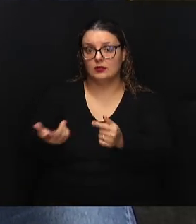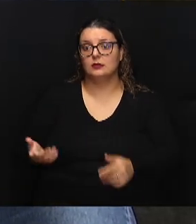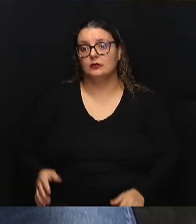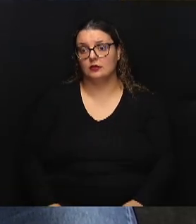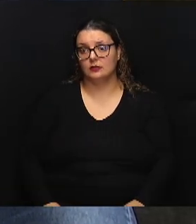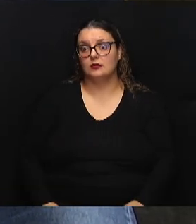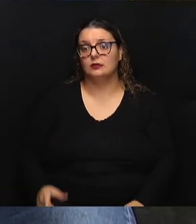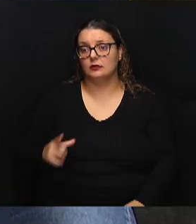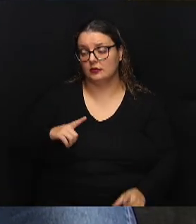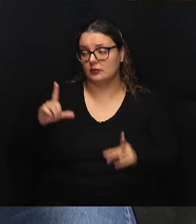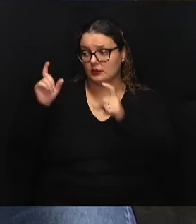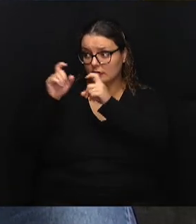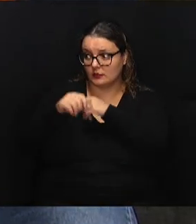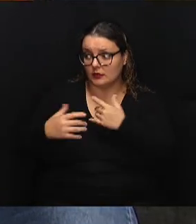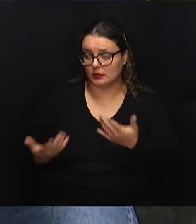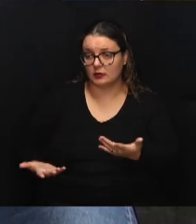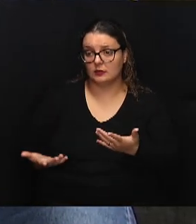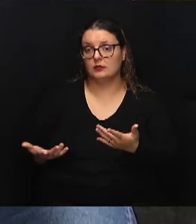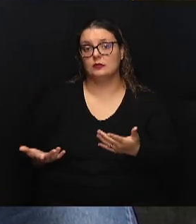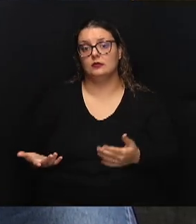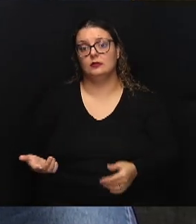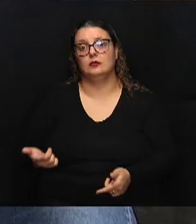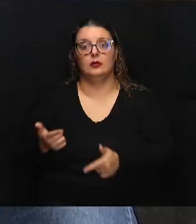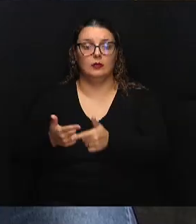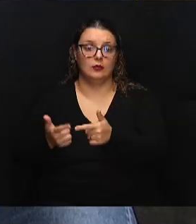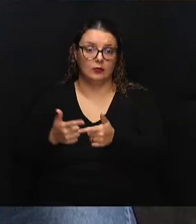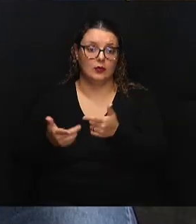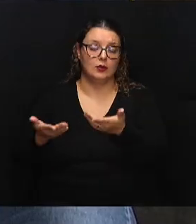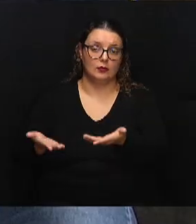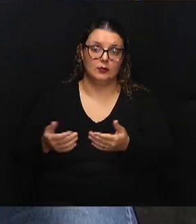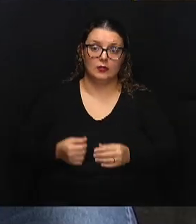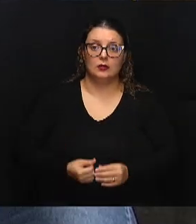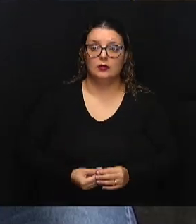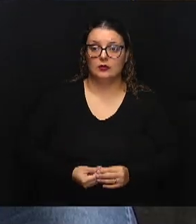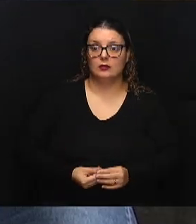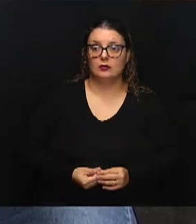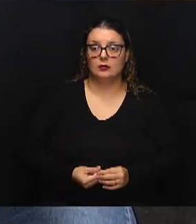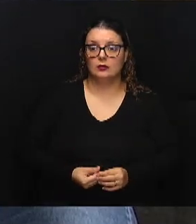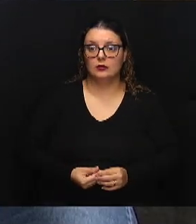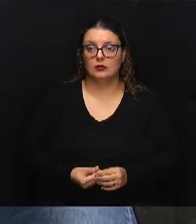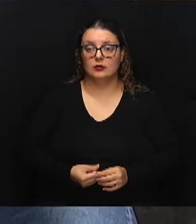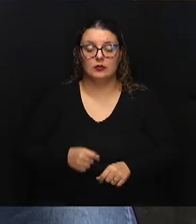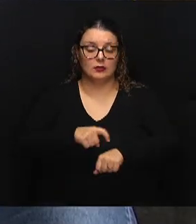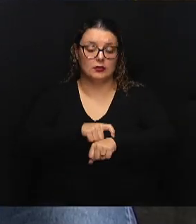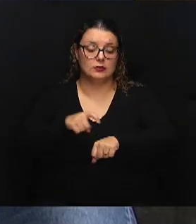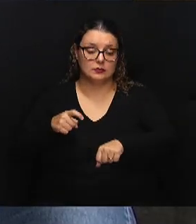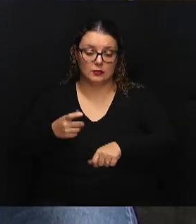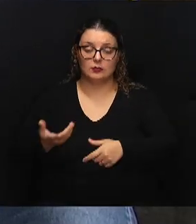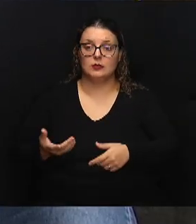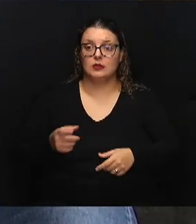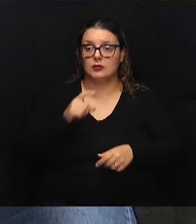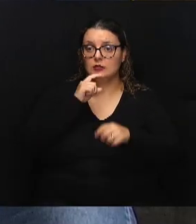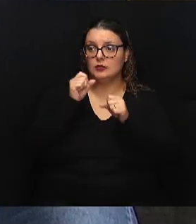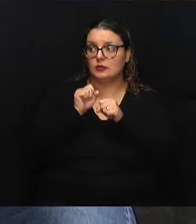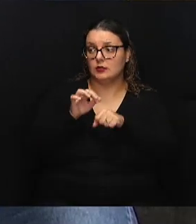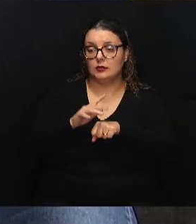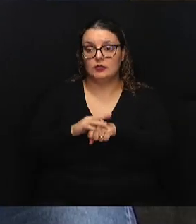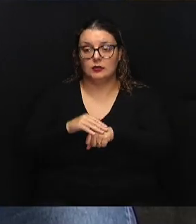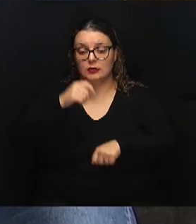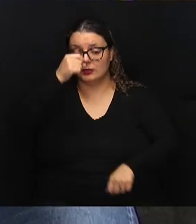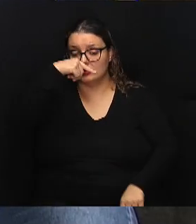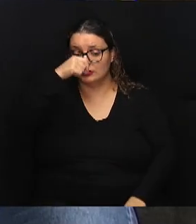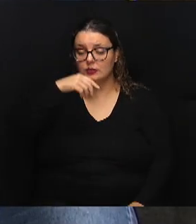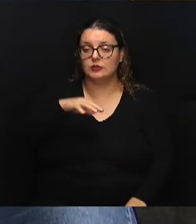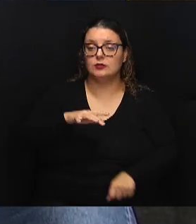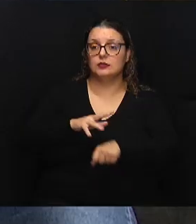uma dificuldade, uma doença nessa época fria, né, que a gente pode ter aí casos de gripe, casos de